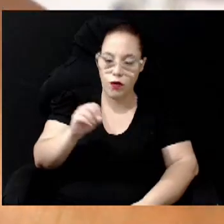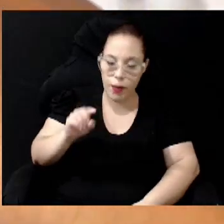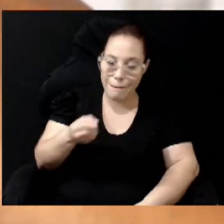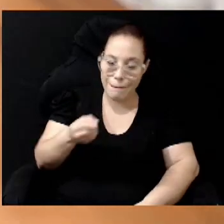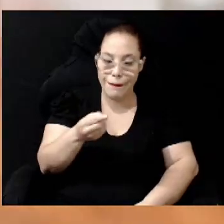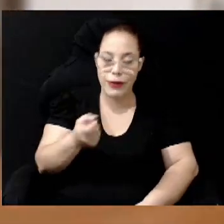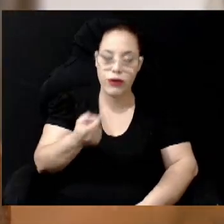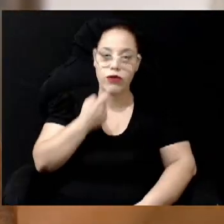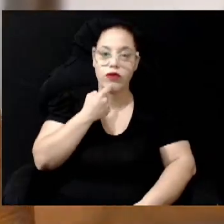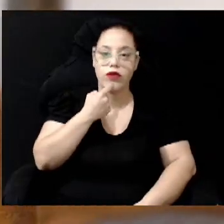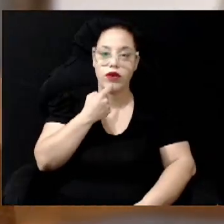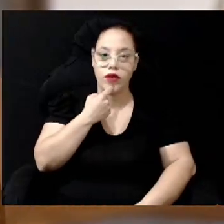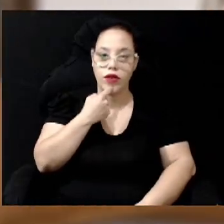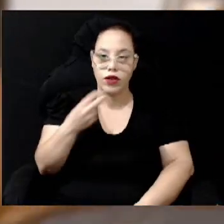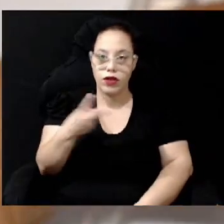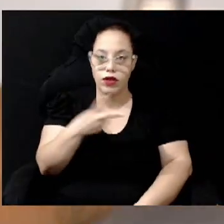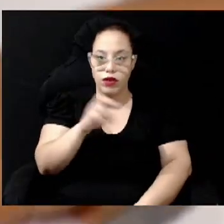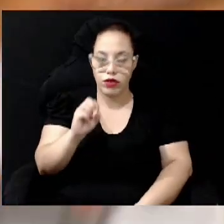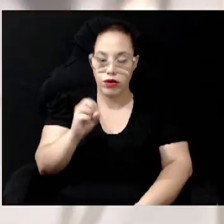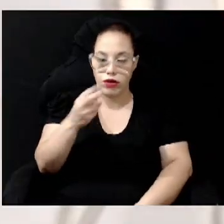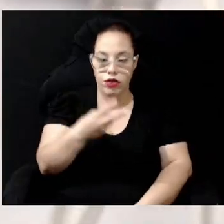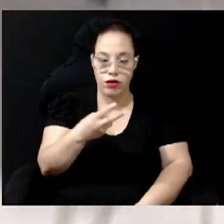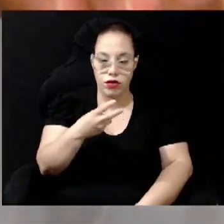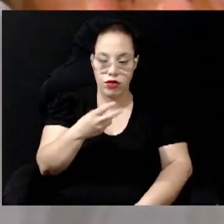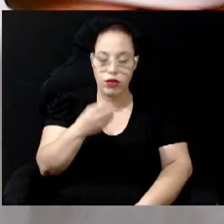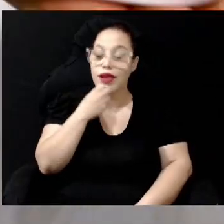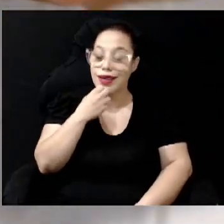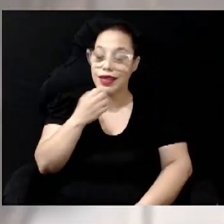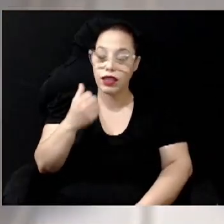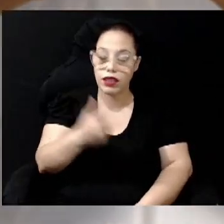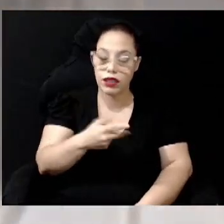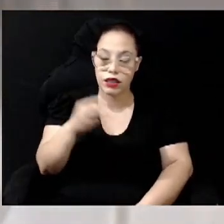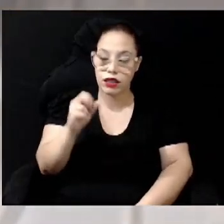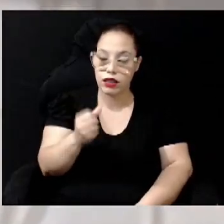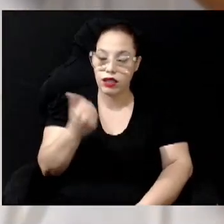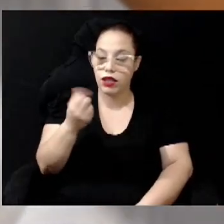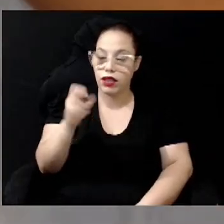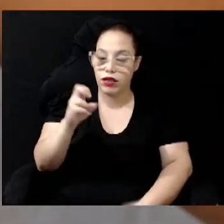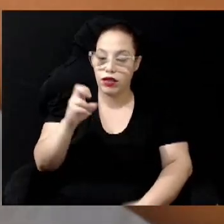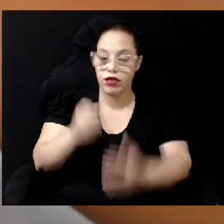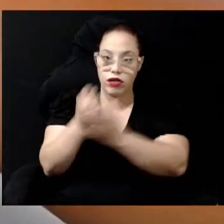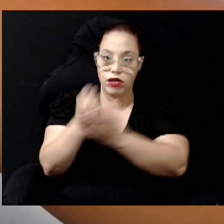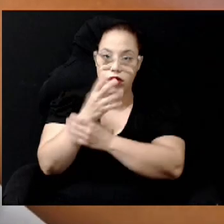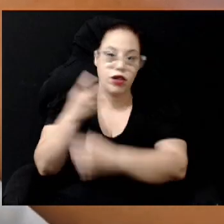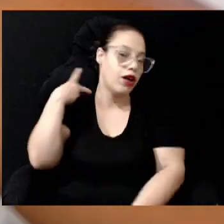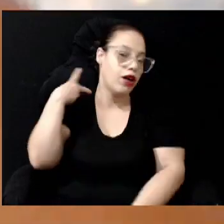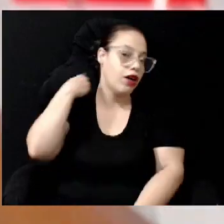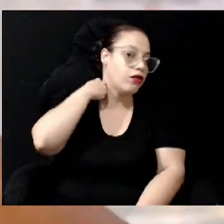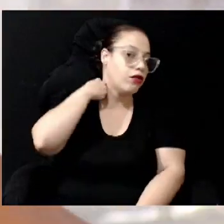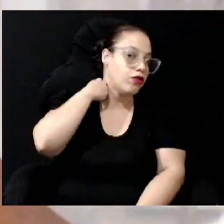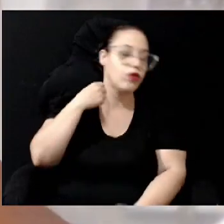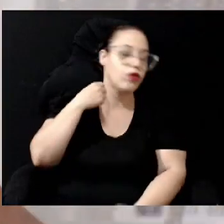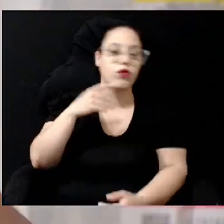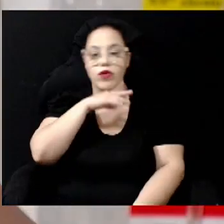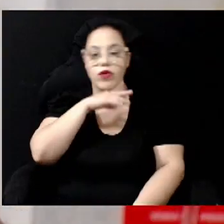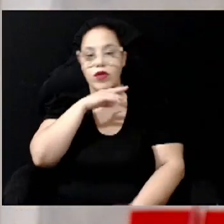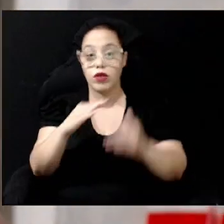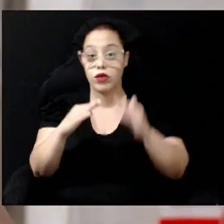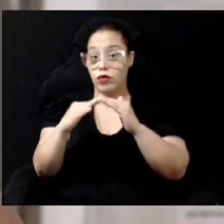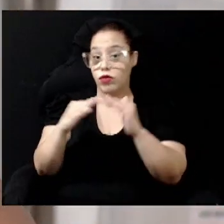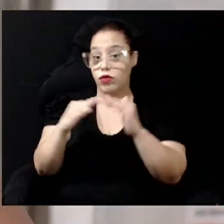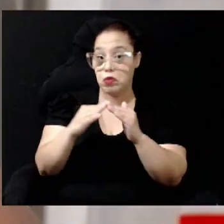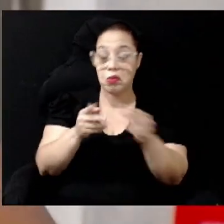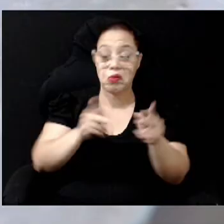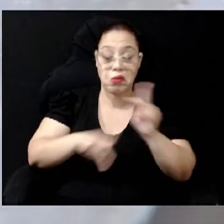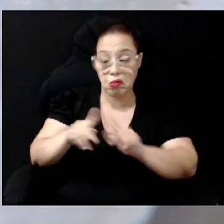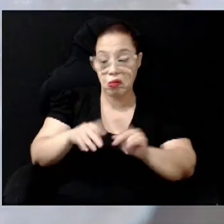Campinas desde 2015, quando o serviço foi criado na cidade. A microchipagem em animais domésticos é uma forma popular e